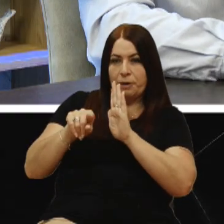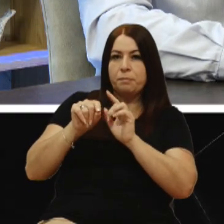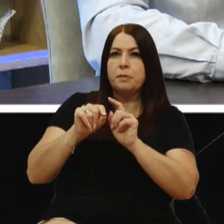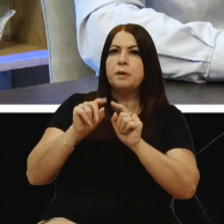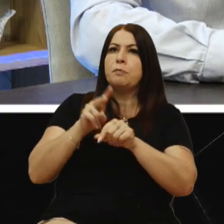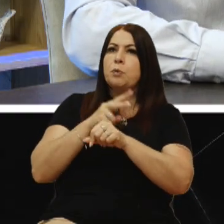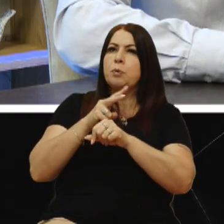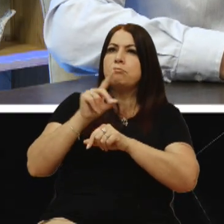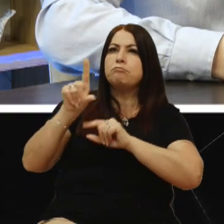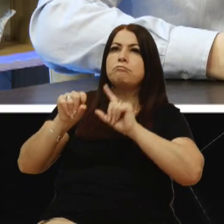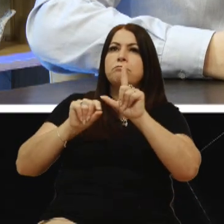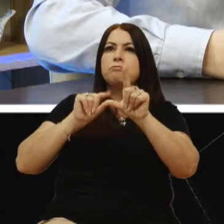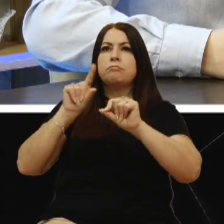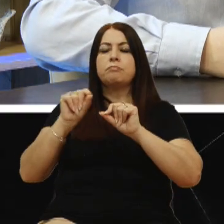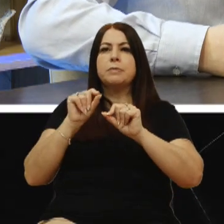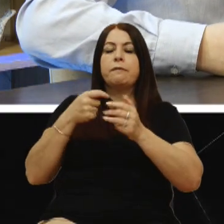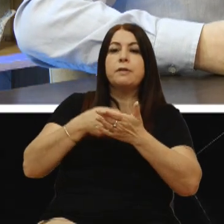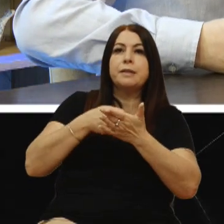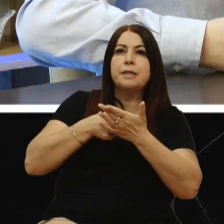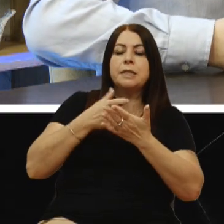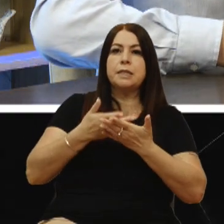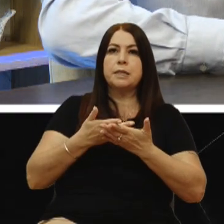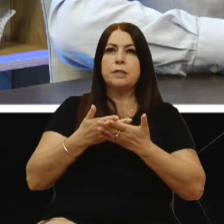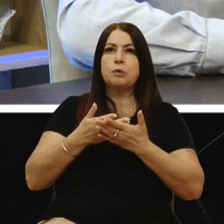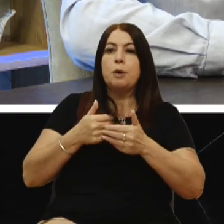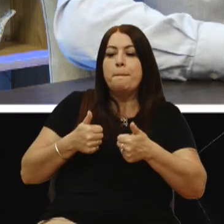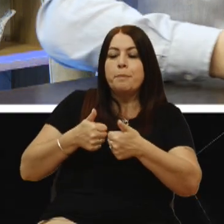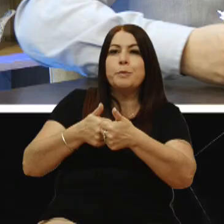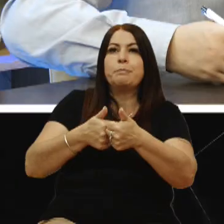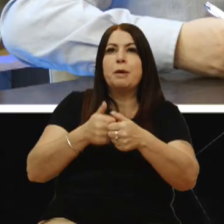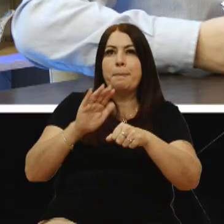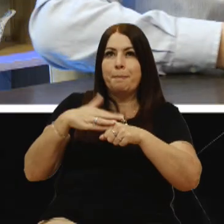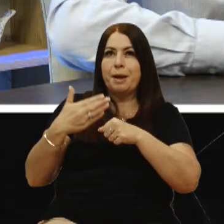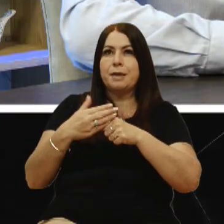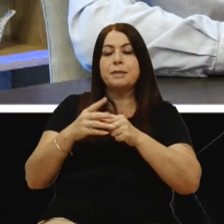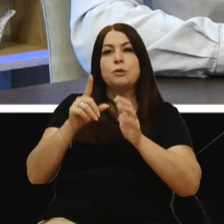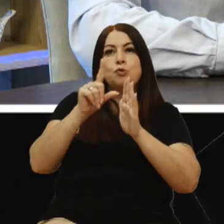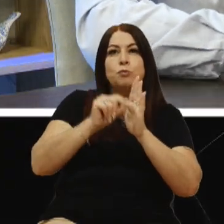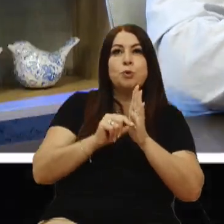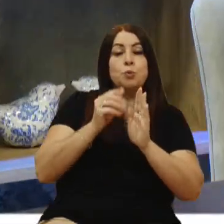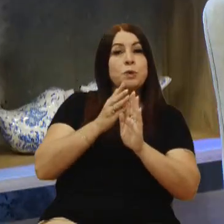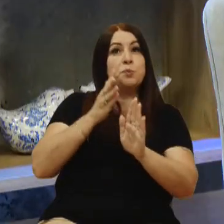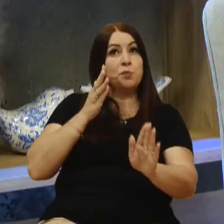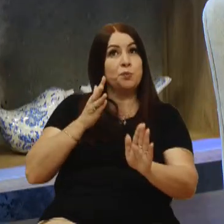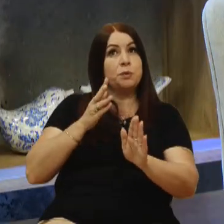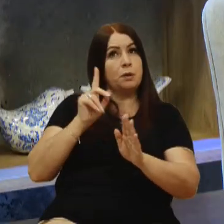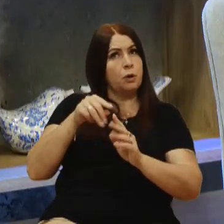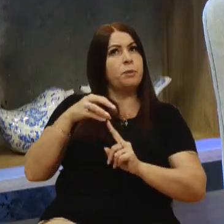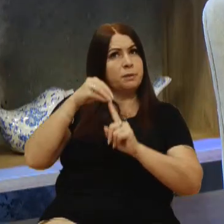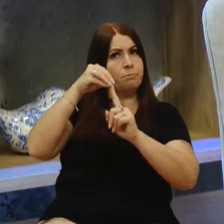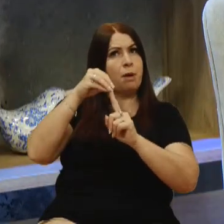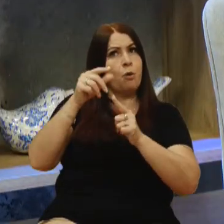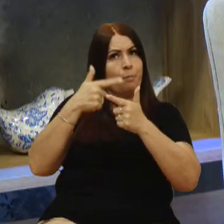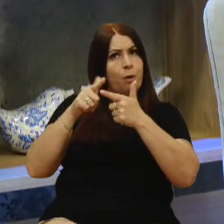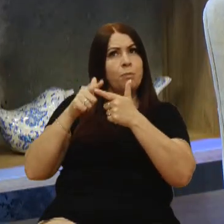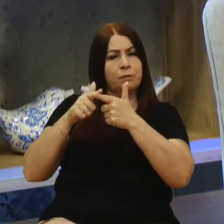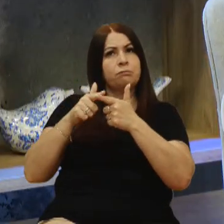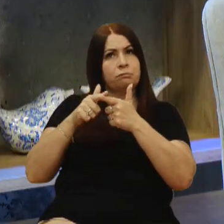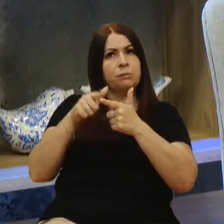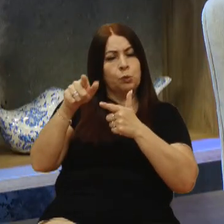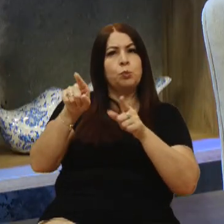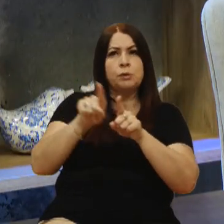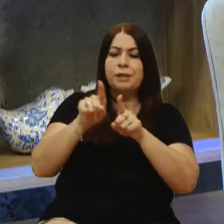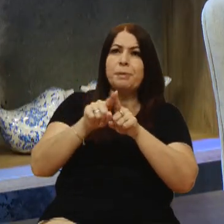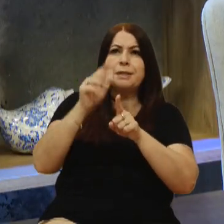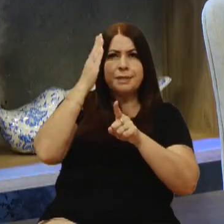buscando alternativas, vem tentando aproximar mais, diminuir as filas, que é o principal gargalo, que o senhor